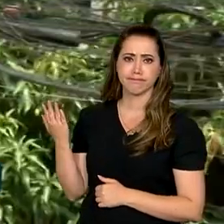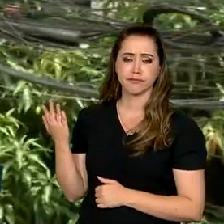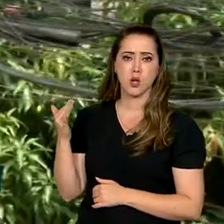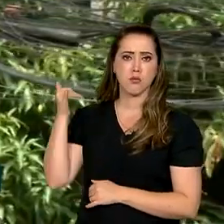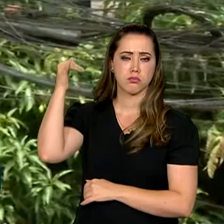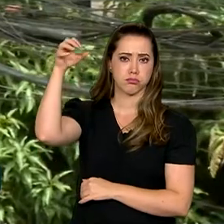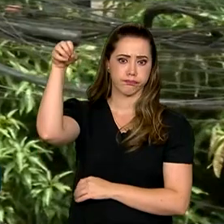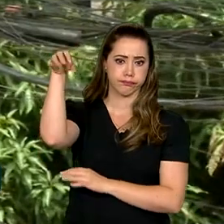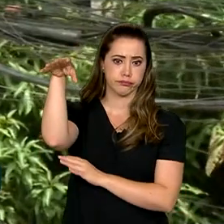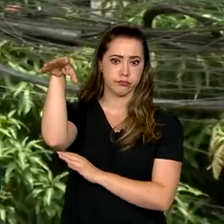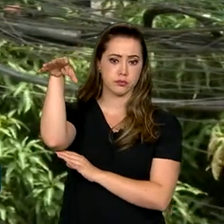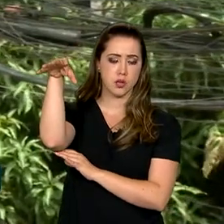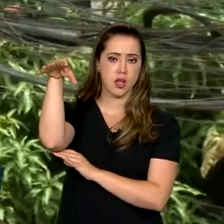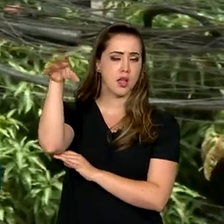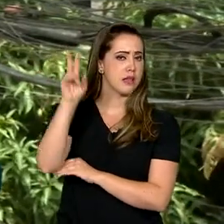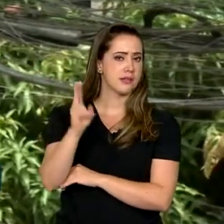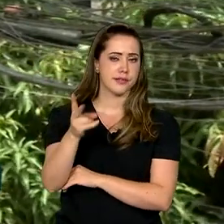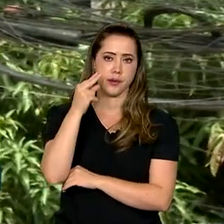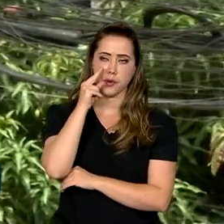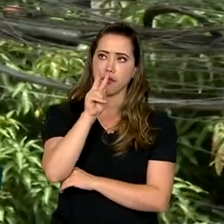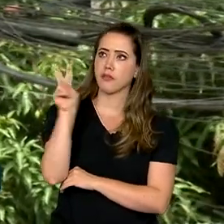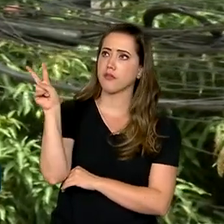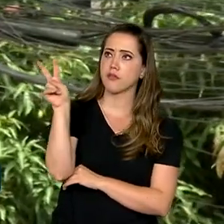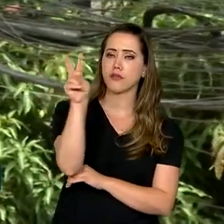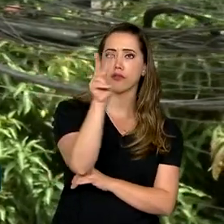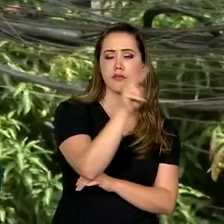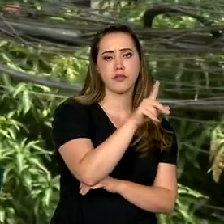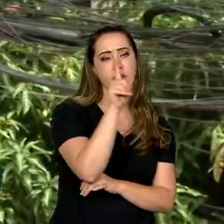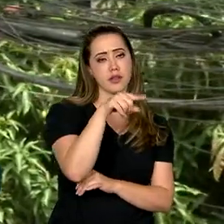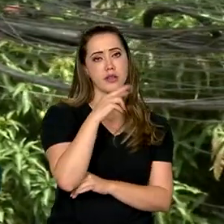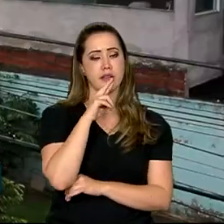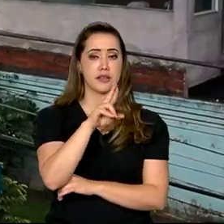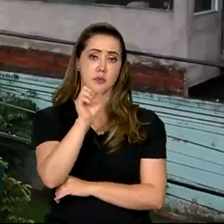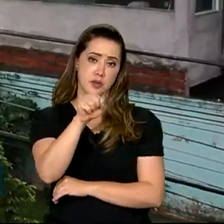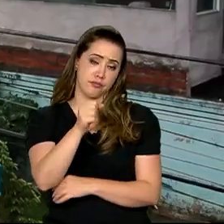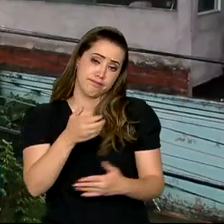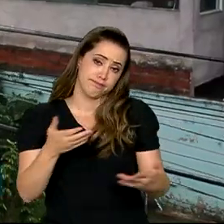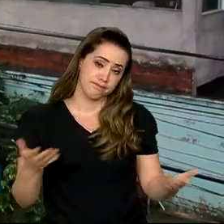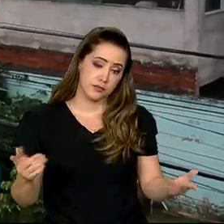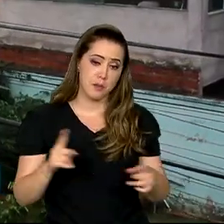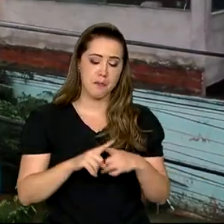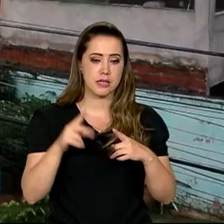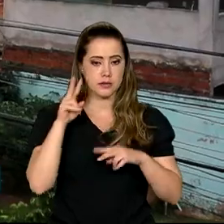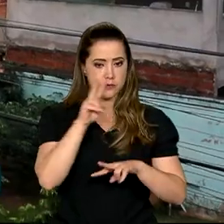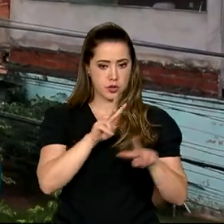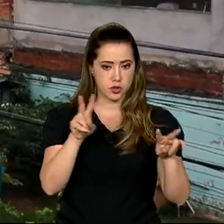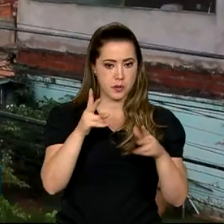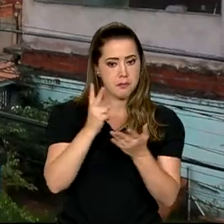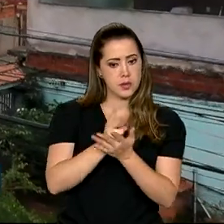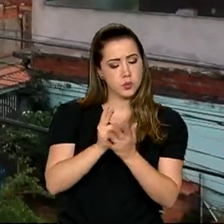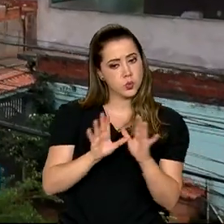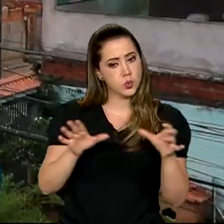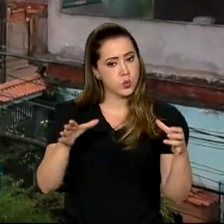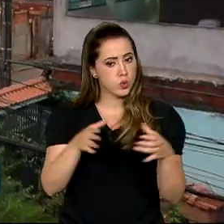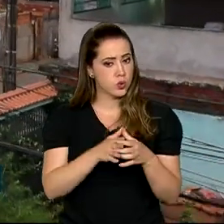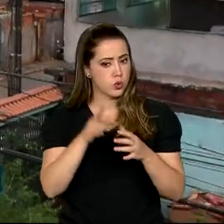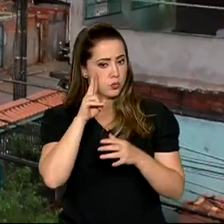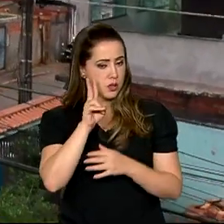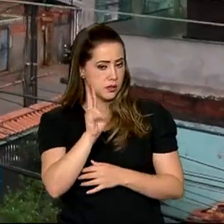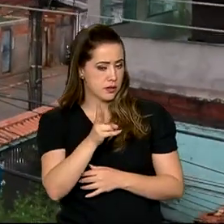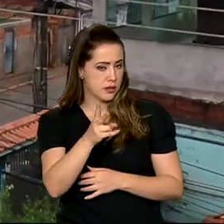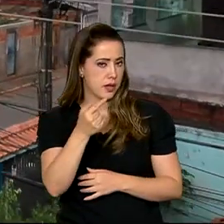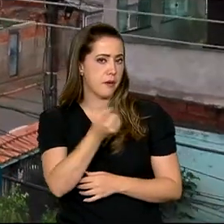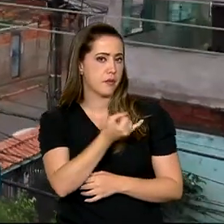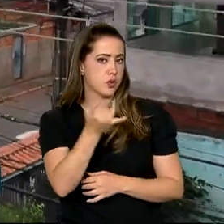poste? Esta é uma cena tão comum que a resposta é sim, né? Mas olha só, apesar de fazer parte da paisagem